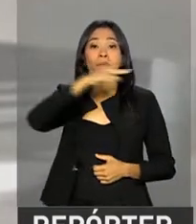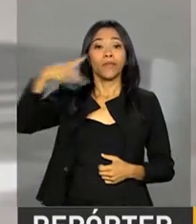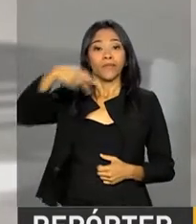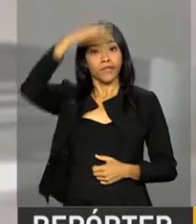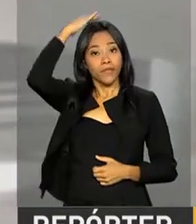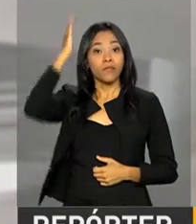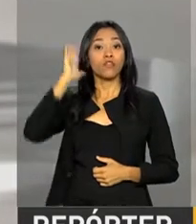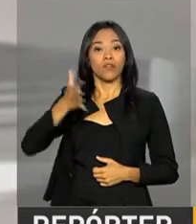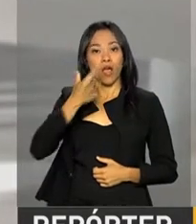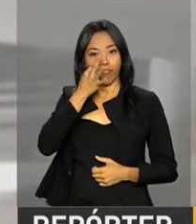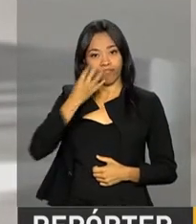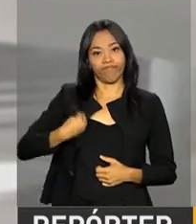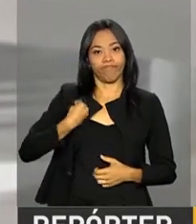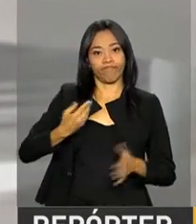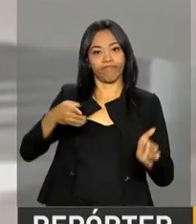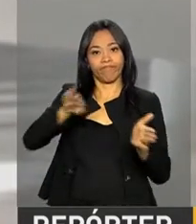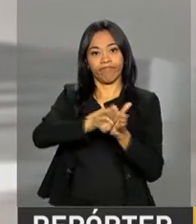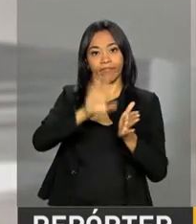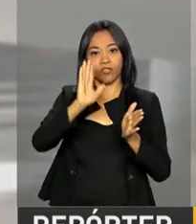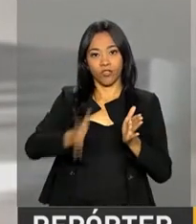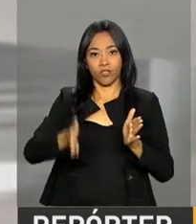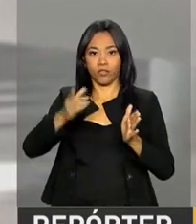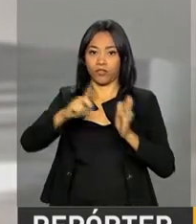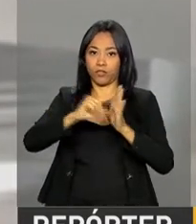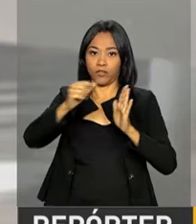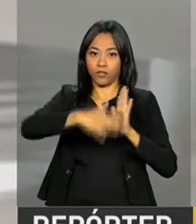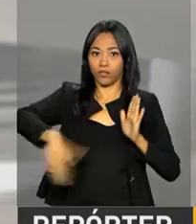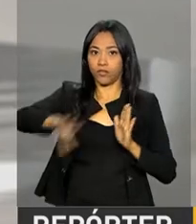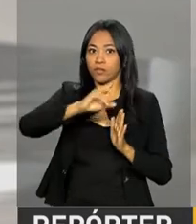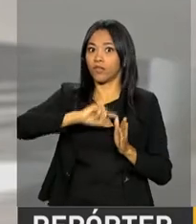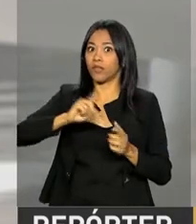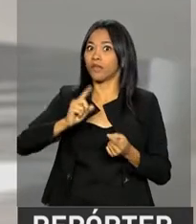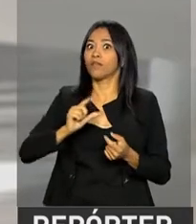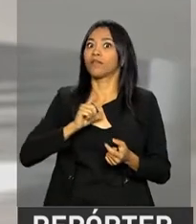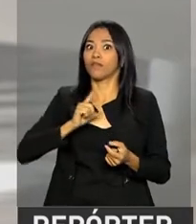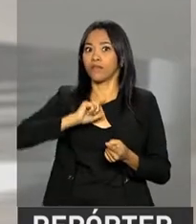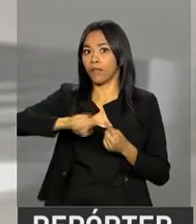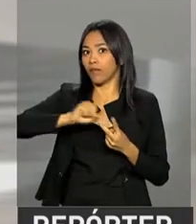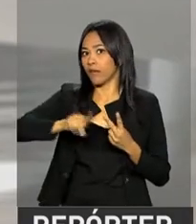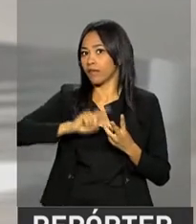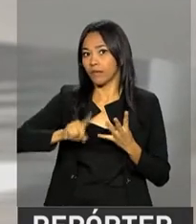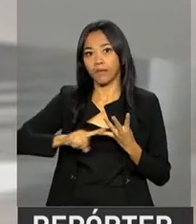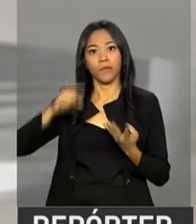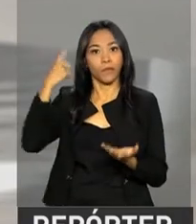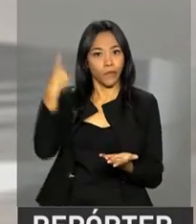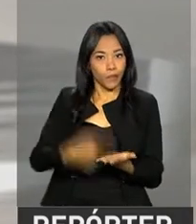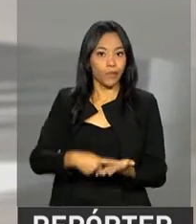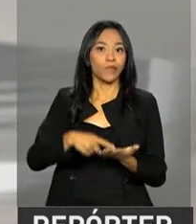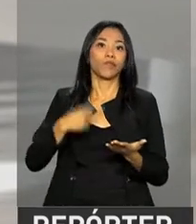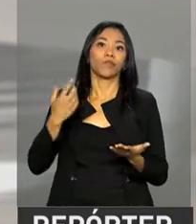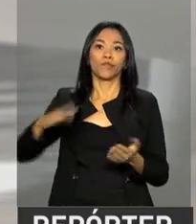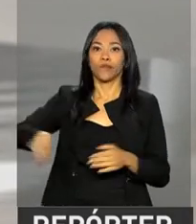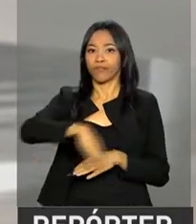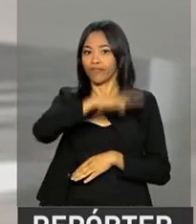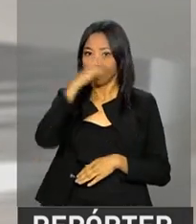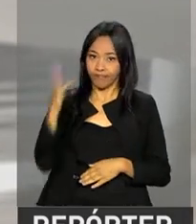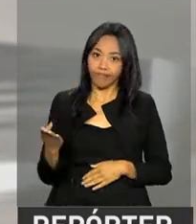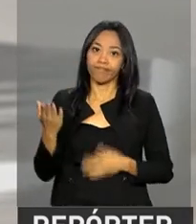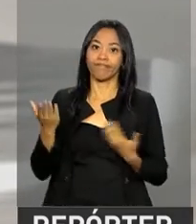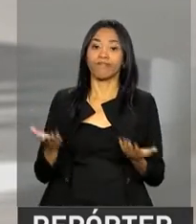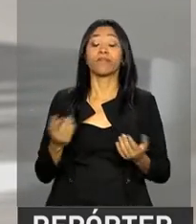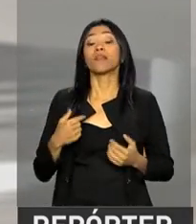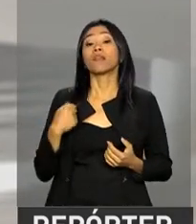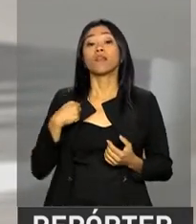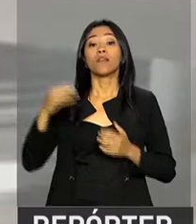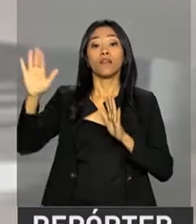tá aqui no palácio do planalto e como a gente vem falando ele tem uma longa agenda nesta terça-feira uma série de compromissos e reuniões durante todo o dia ele